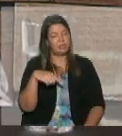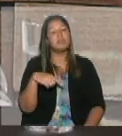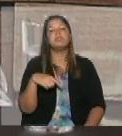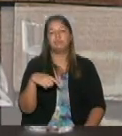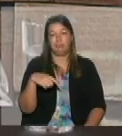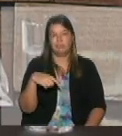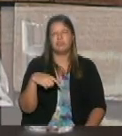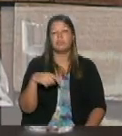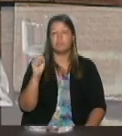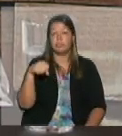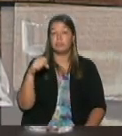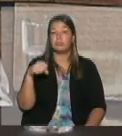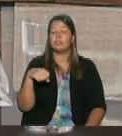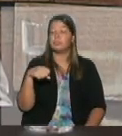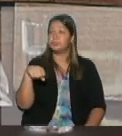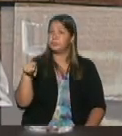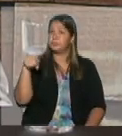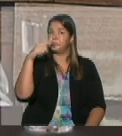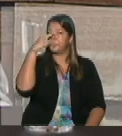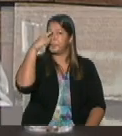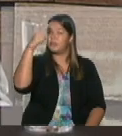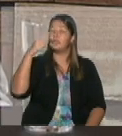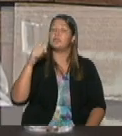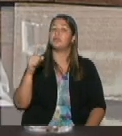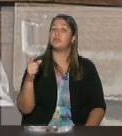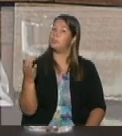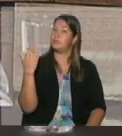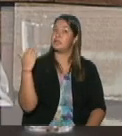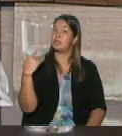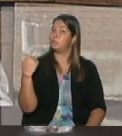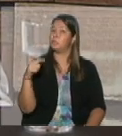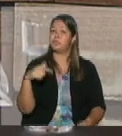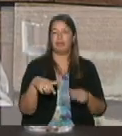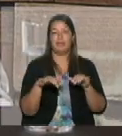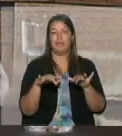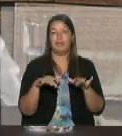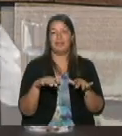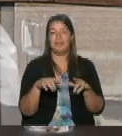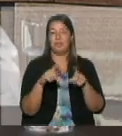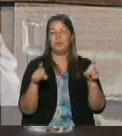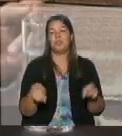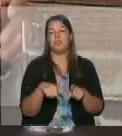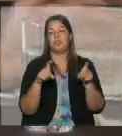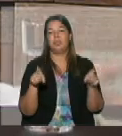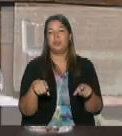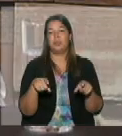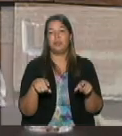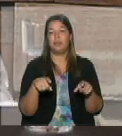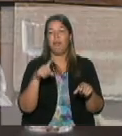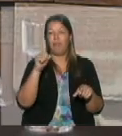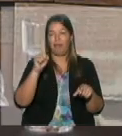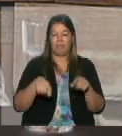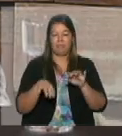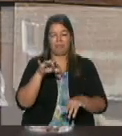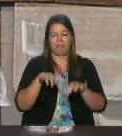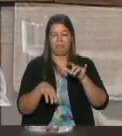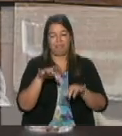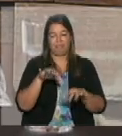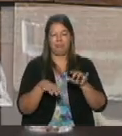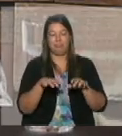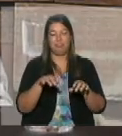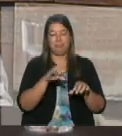refez? Você imagina, Rogério, que naquela época não tinha computador, era máquina manual, não tinha nem máquina elétrica, era